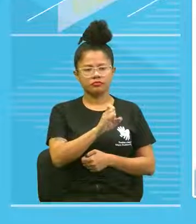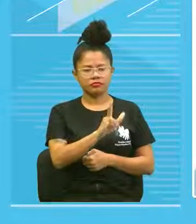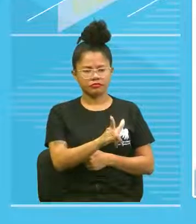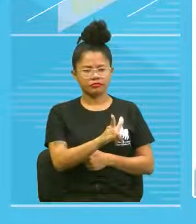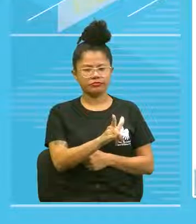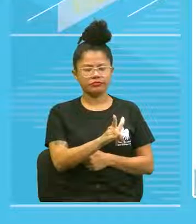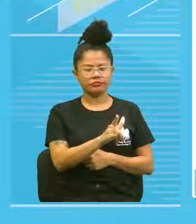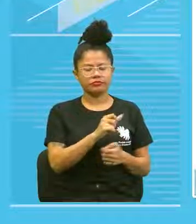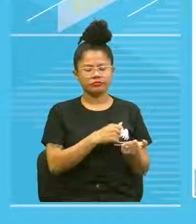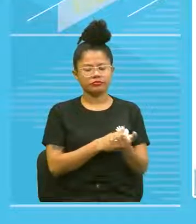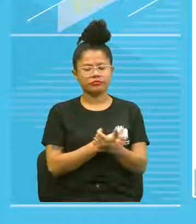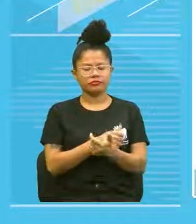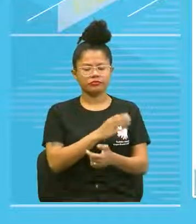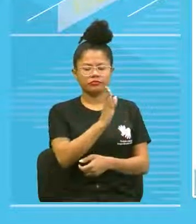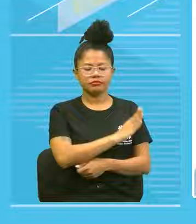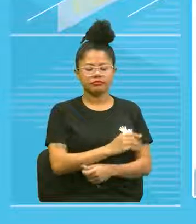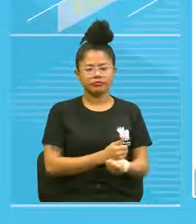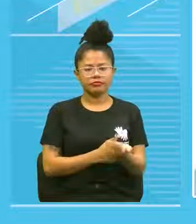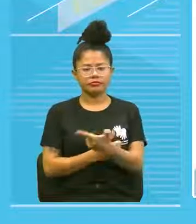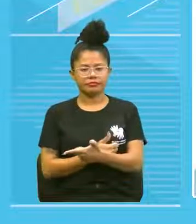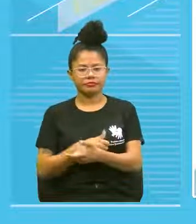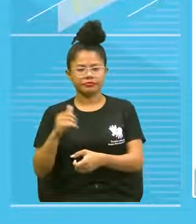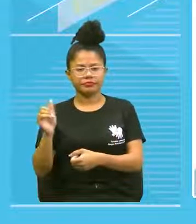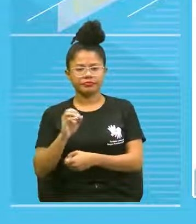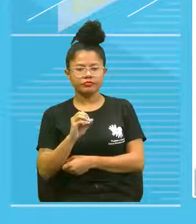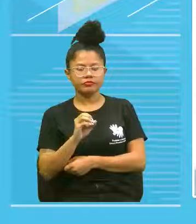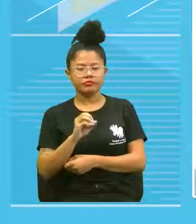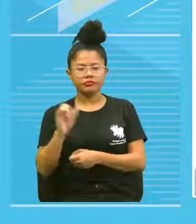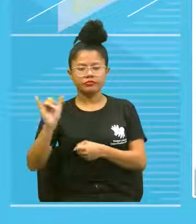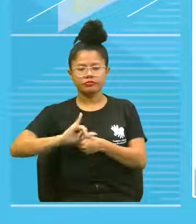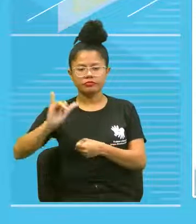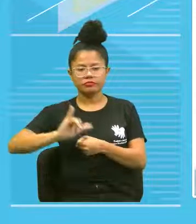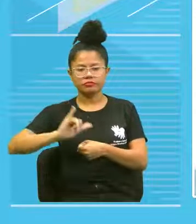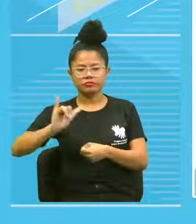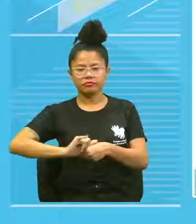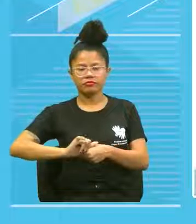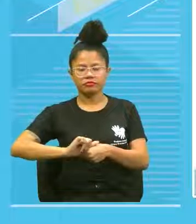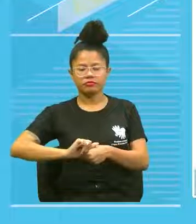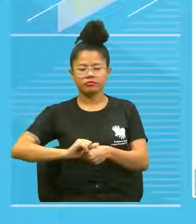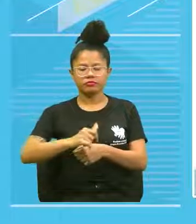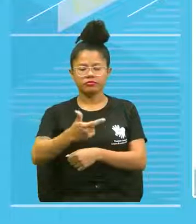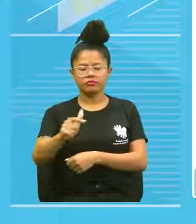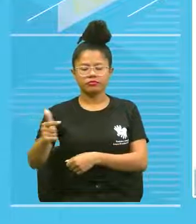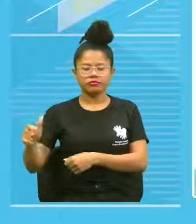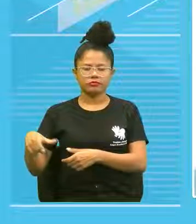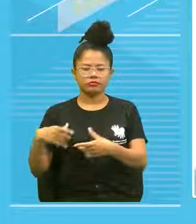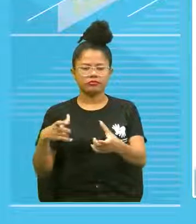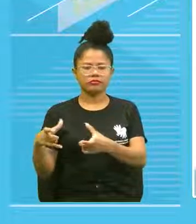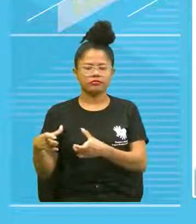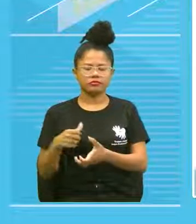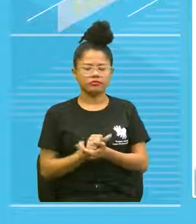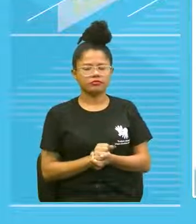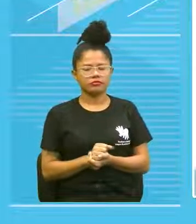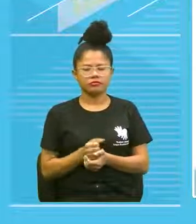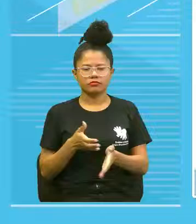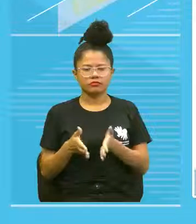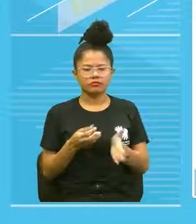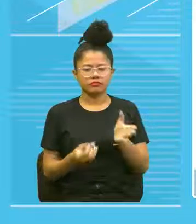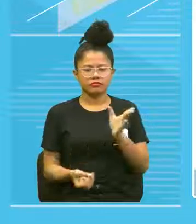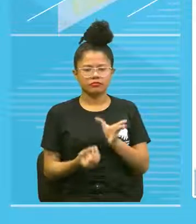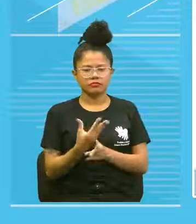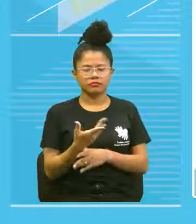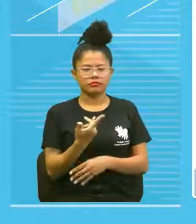é do que o óleo diesel do Oriente Médio e na época que se lançou esse